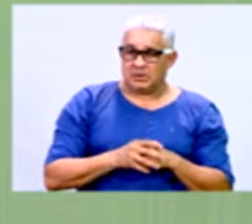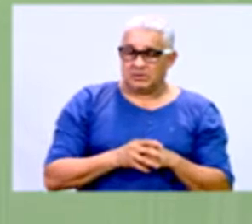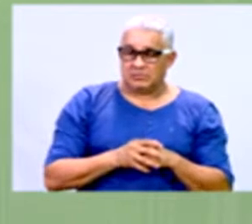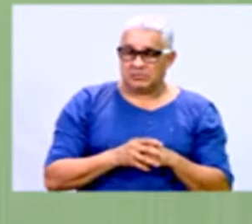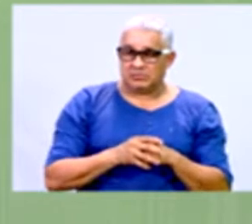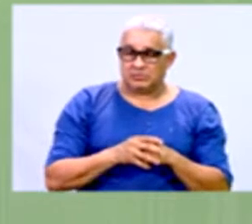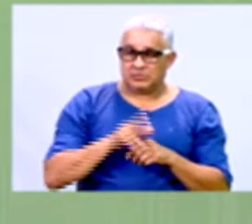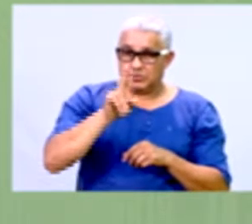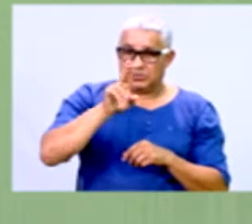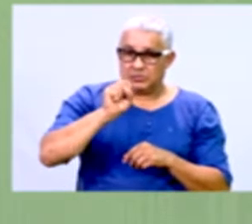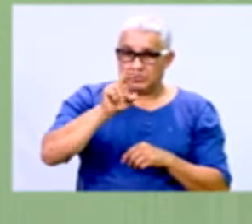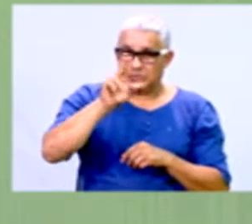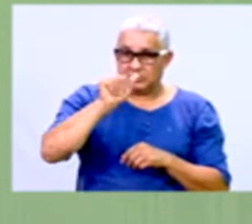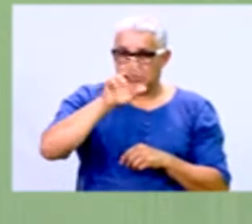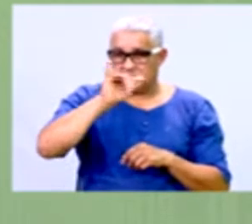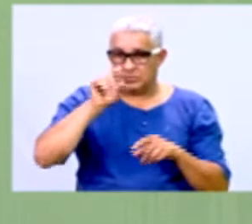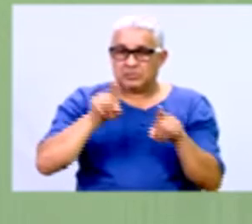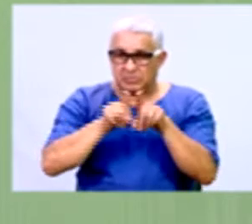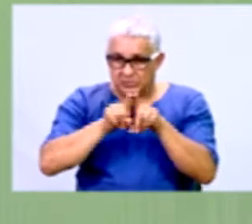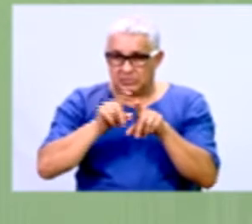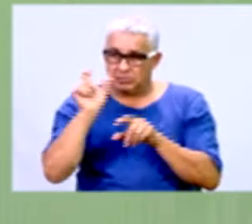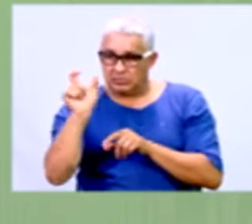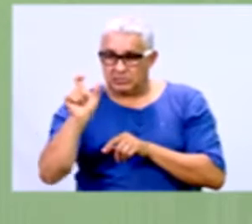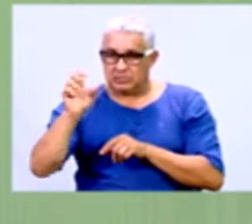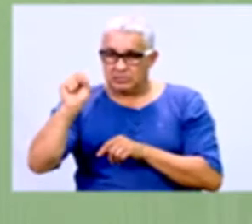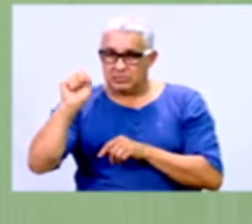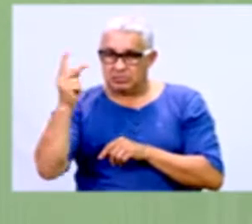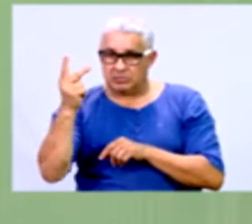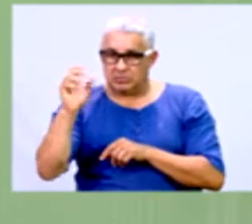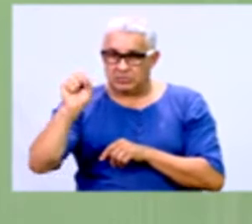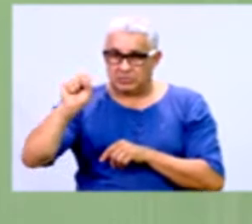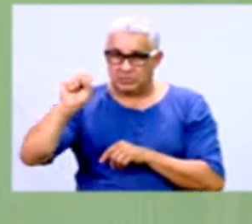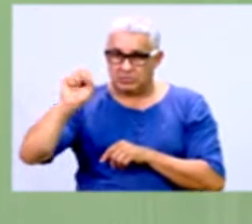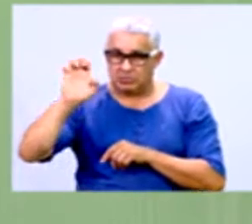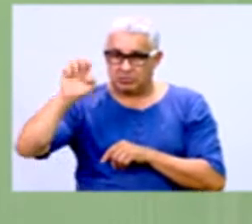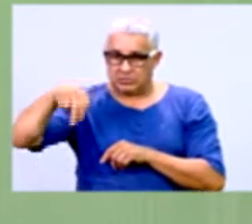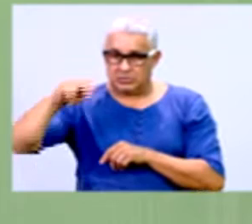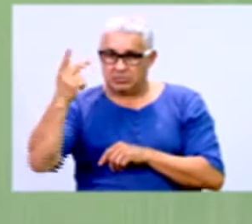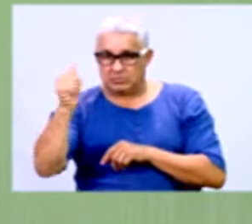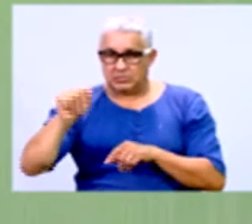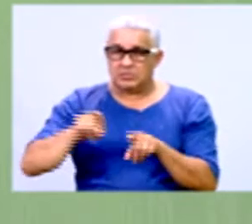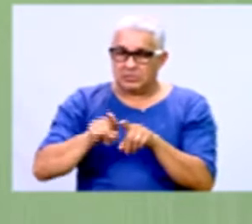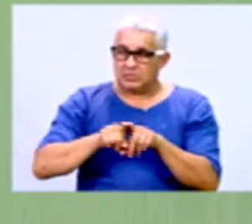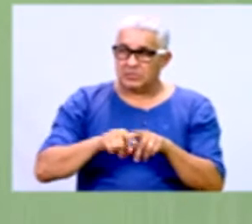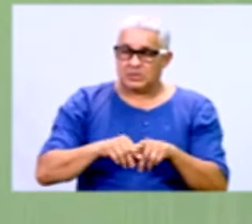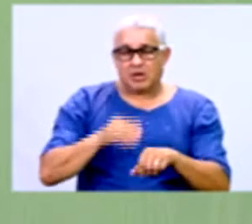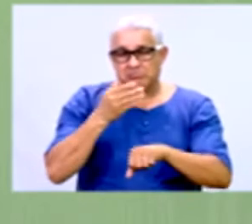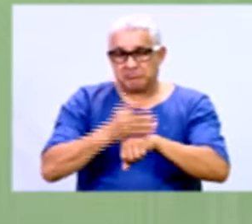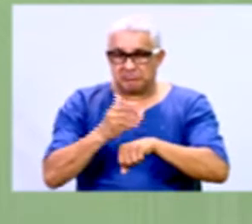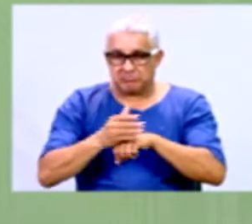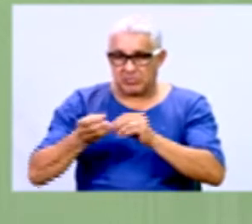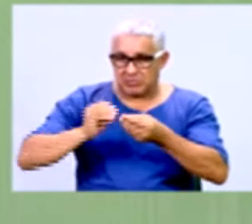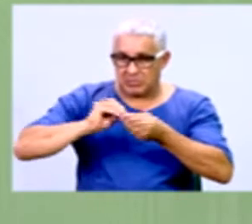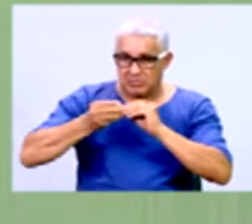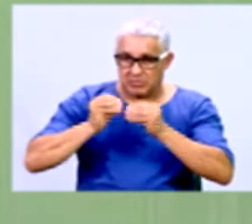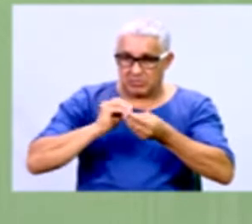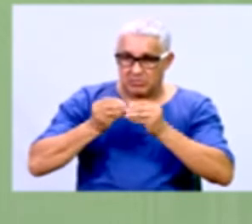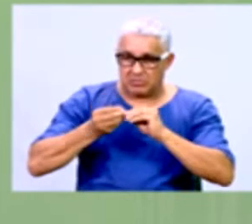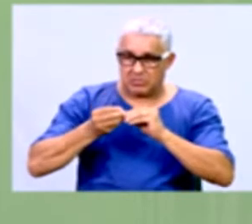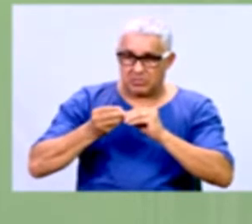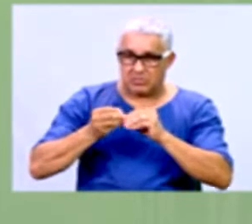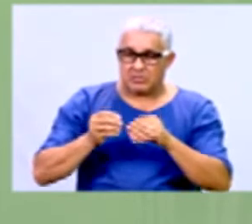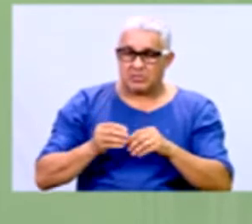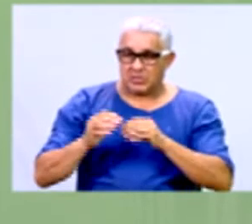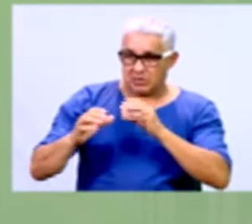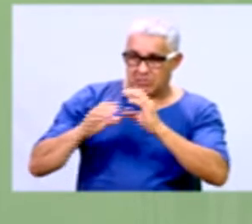variável senha. Certo? Depois existe um teste de conexão com um banco de dados aqui. Nós temos a chamada da